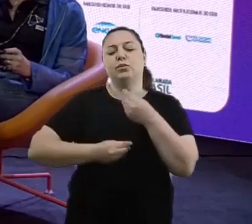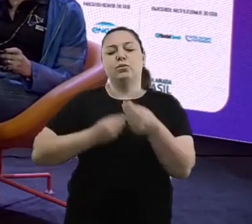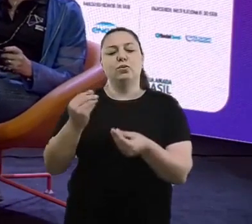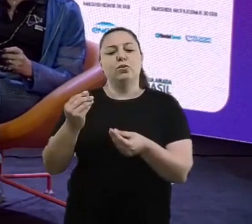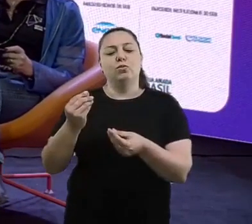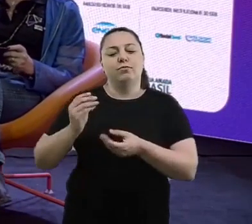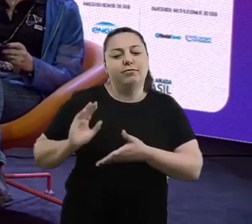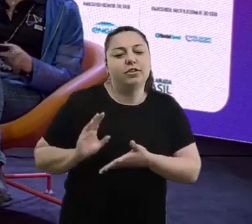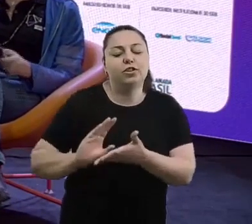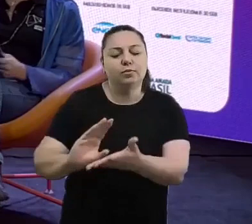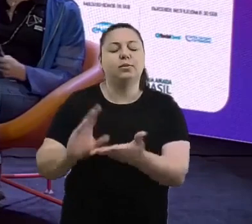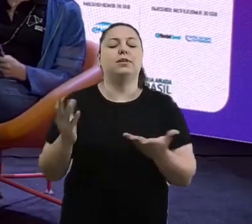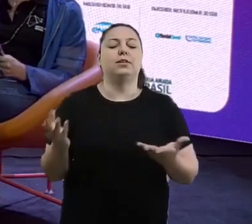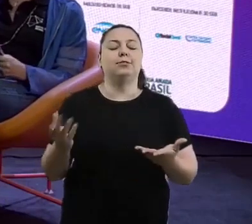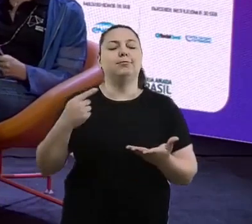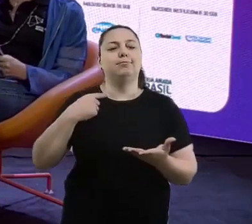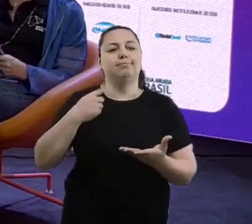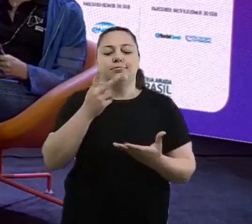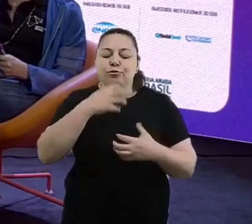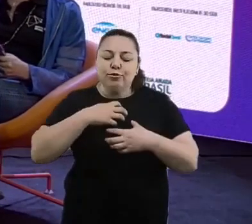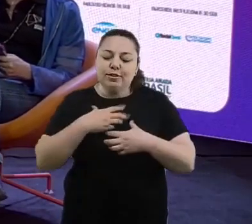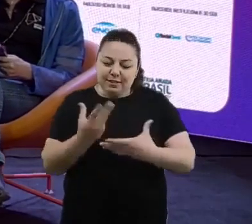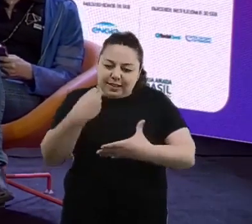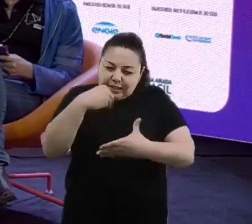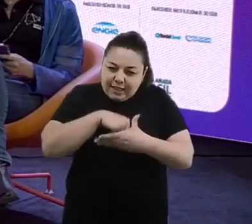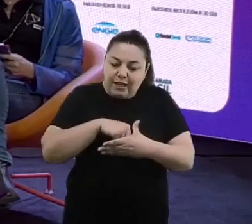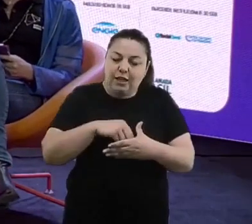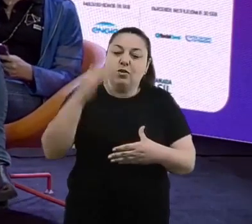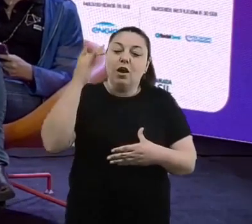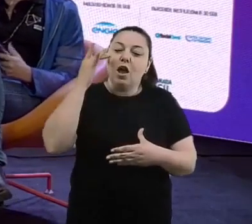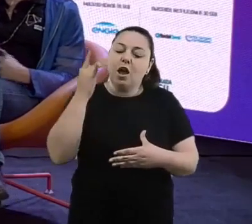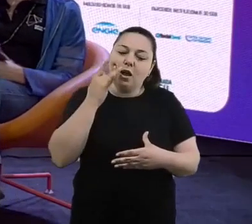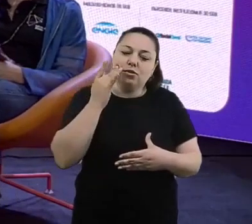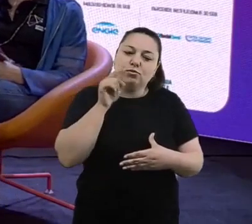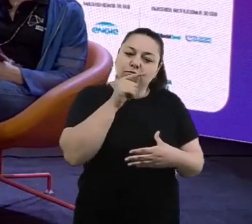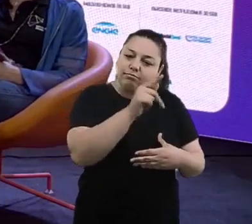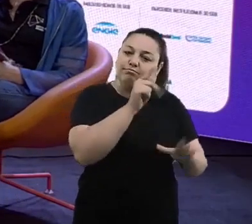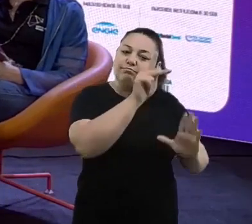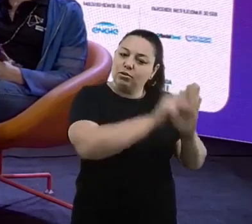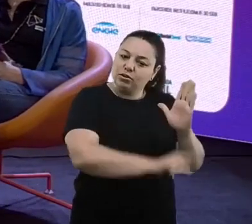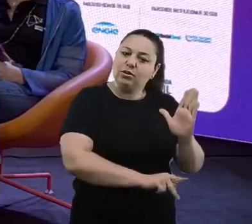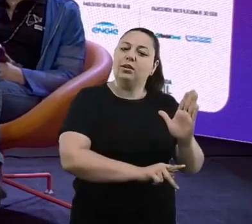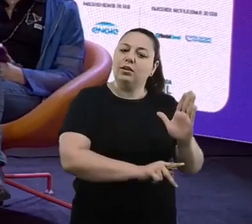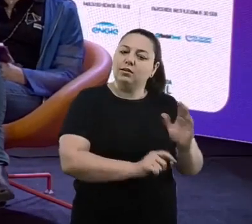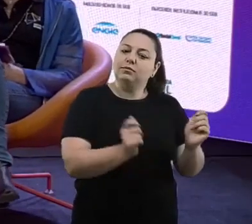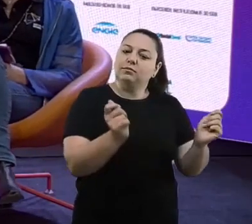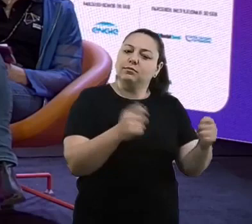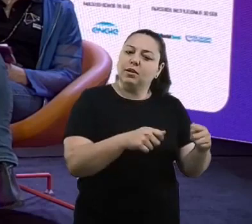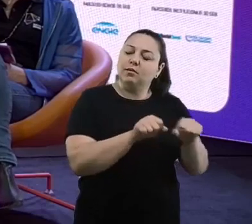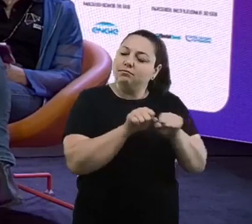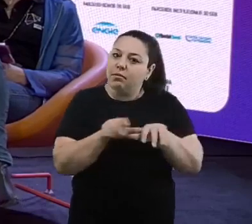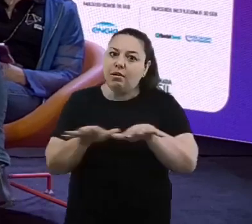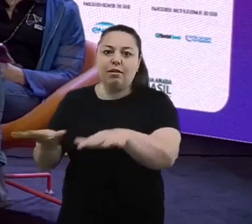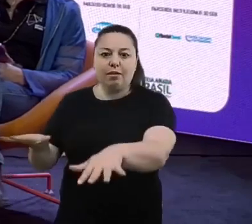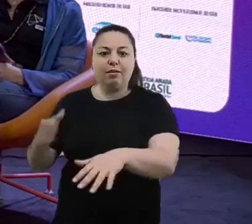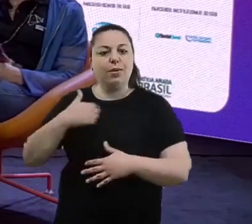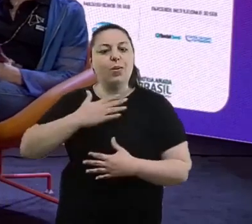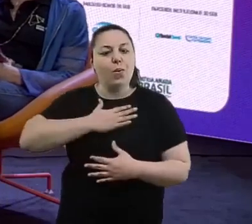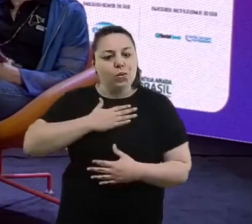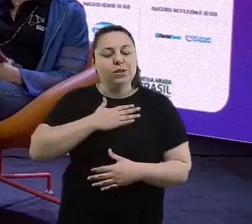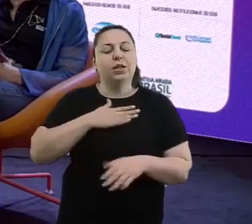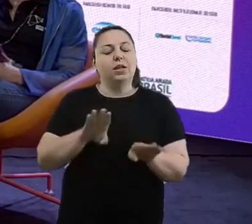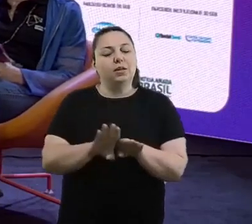de uma maneira interna, assim, é muito replicável, e eu gostei muito da questão do GT de dados também. Eu acho que essa forma que vocês